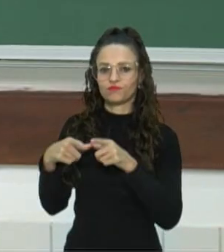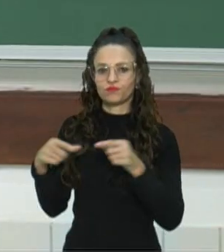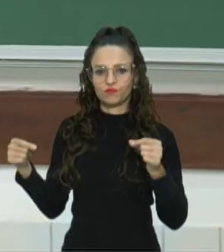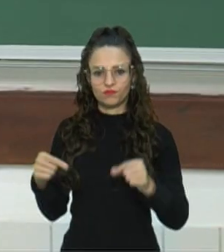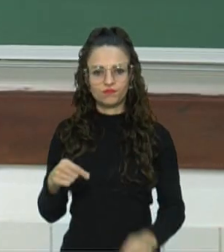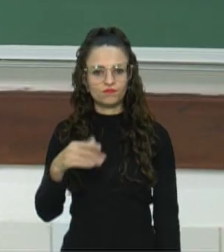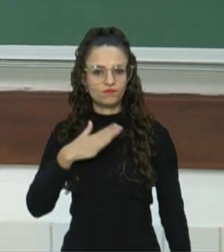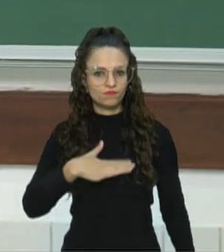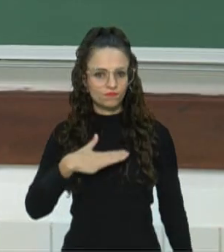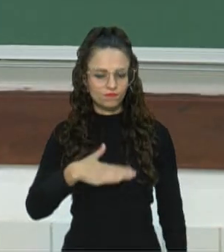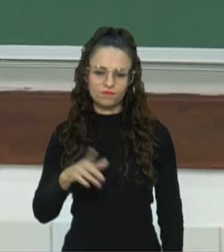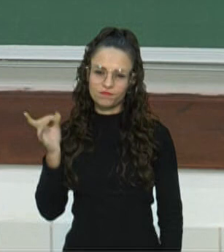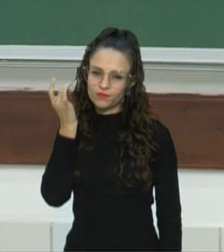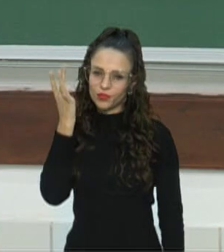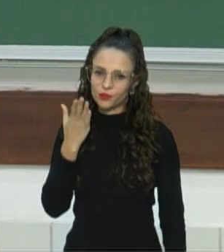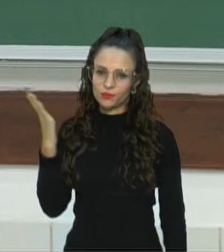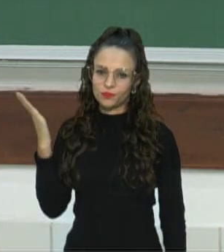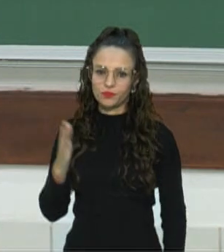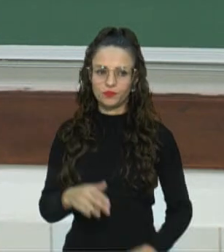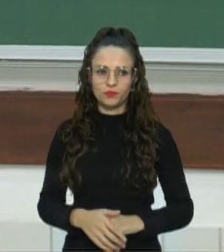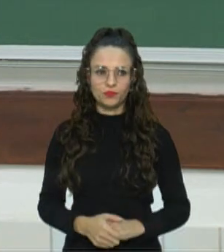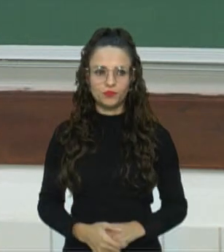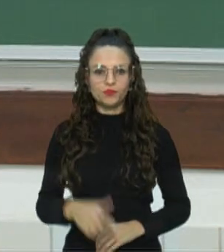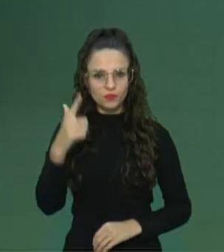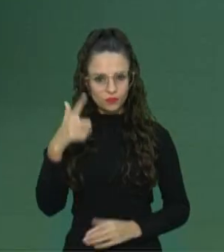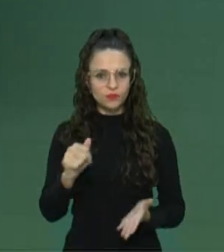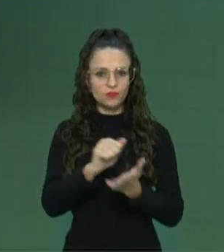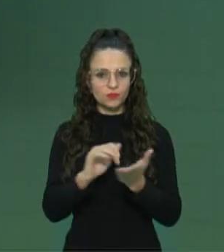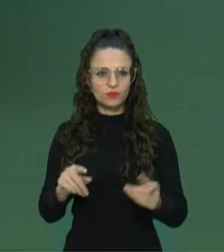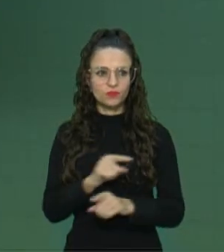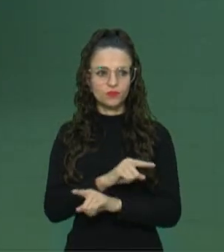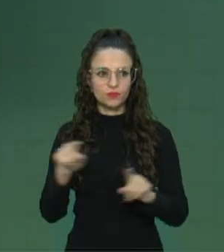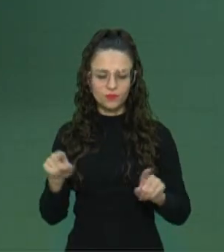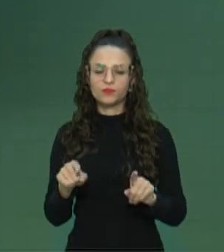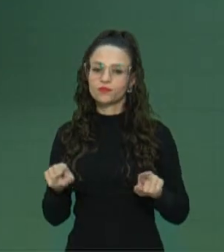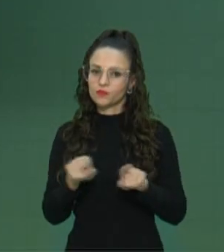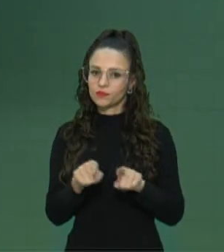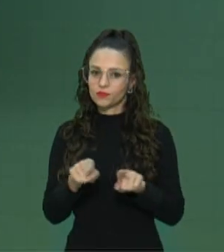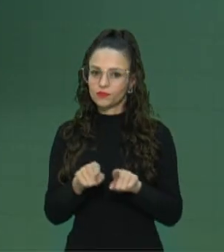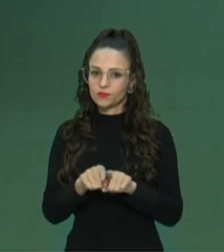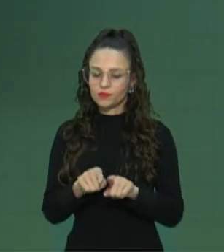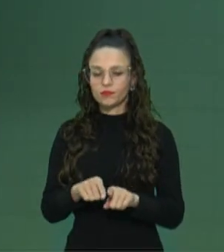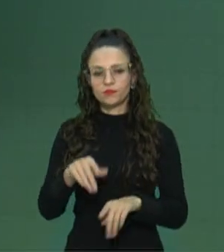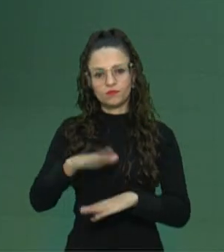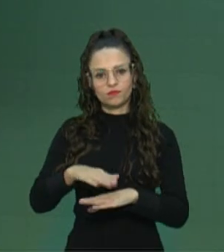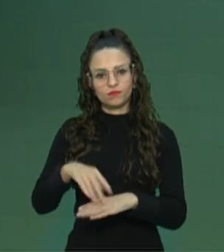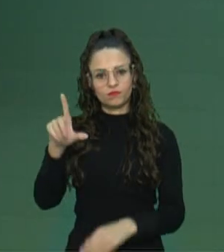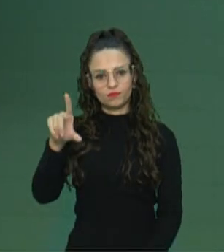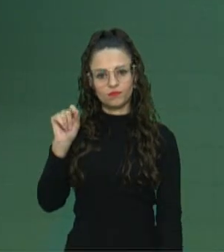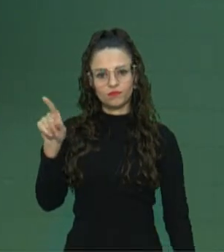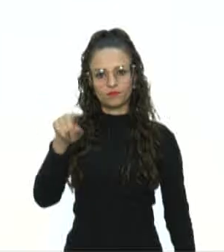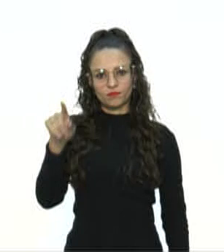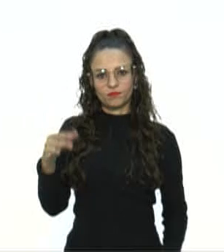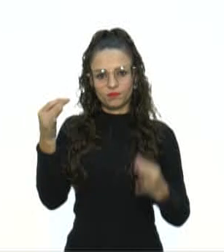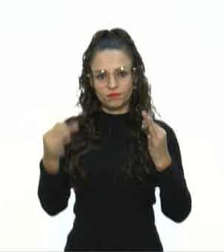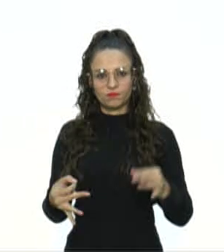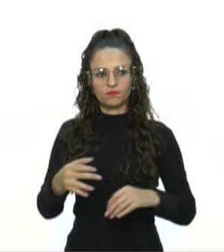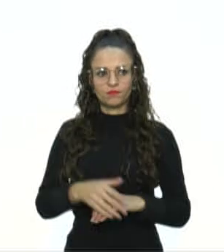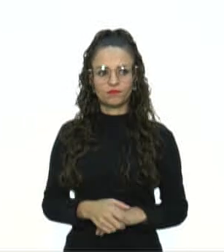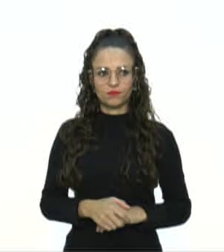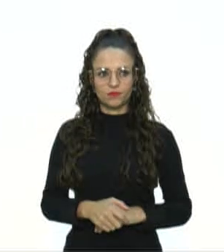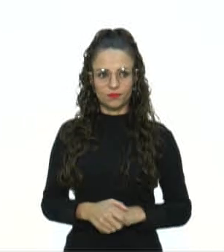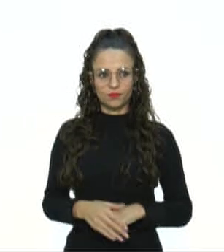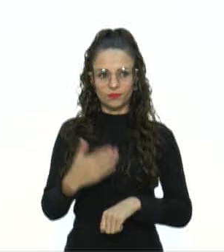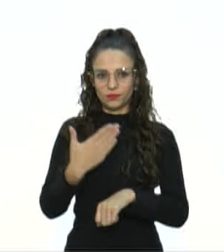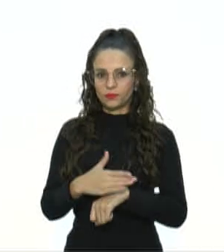bem tranquilo essa atividade. Mais uma, então, atividade para vocês, então, também atividade objetiva, né, que fala o seguinte: para a